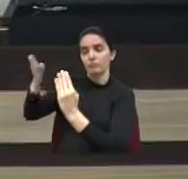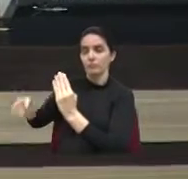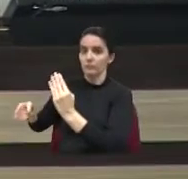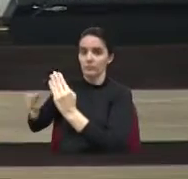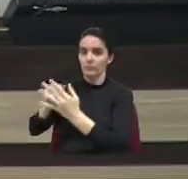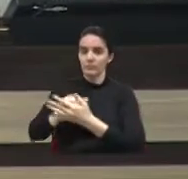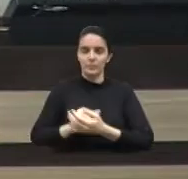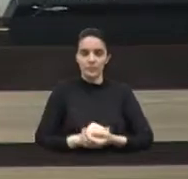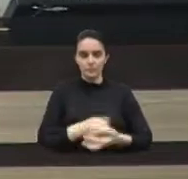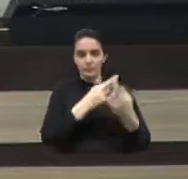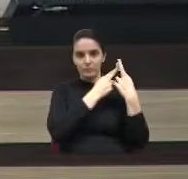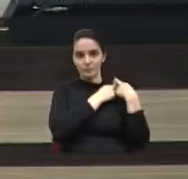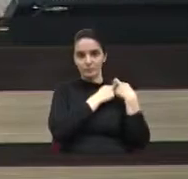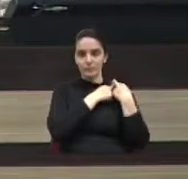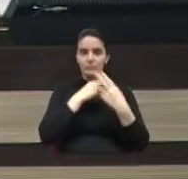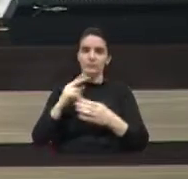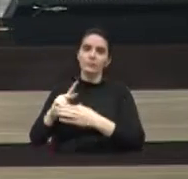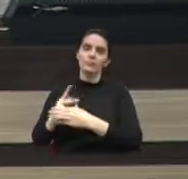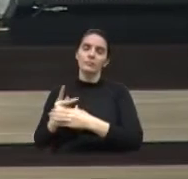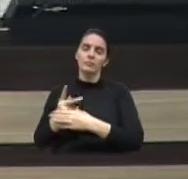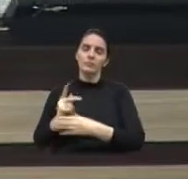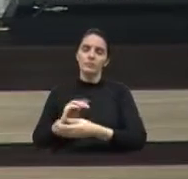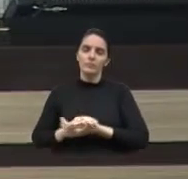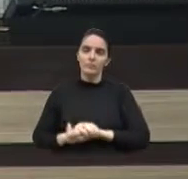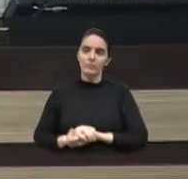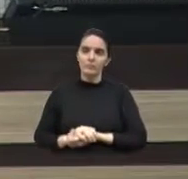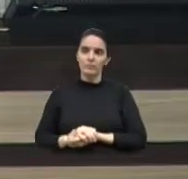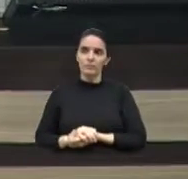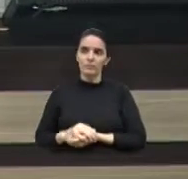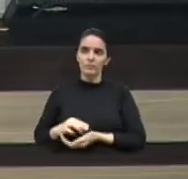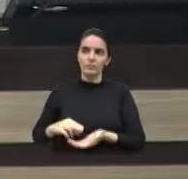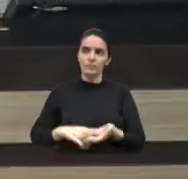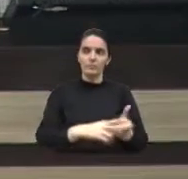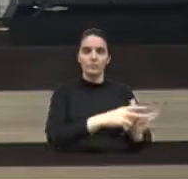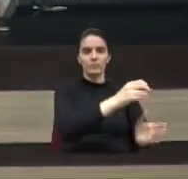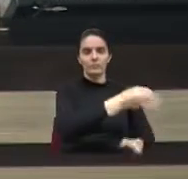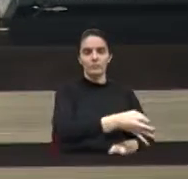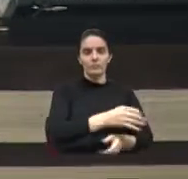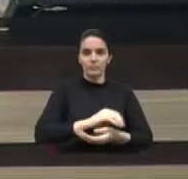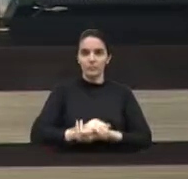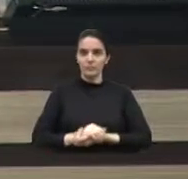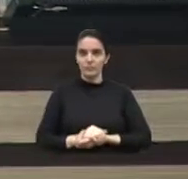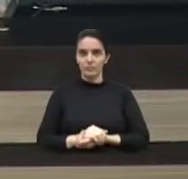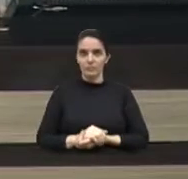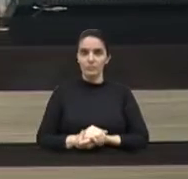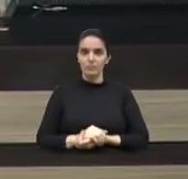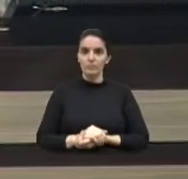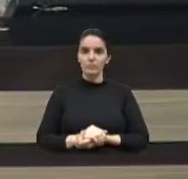do vereador Helder Lúcio de Oliveira, Helder do Táxi. Encaminhe-se às comissões competentes.